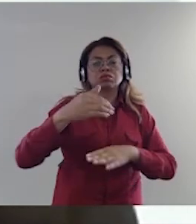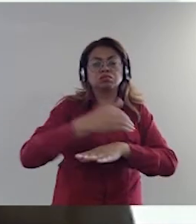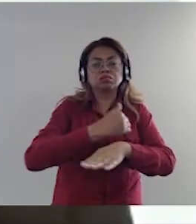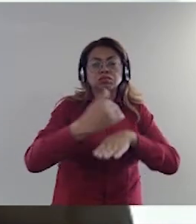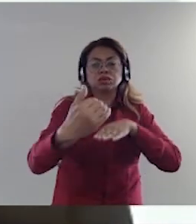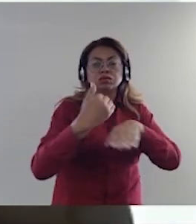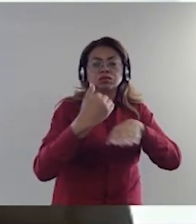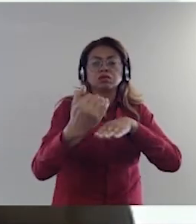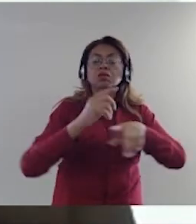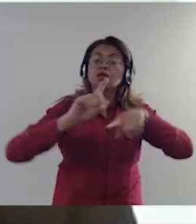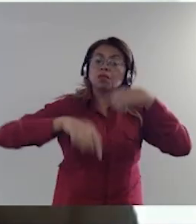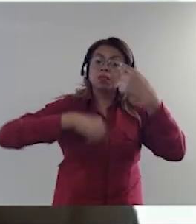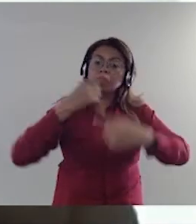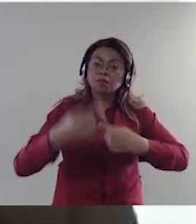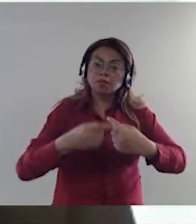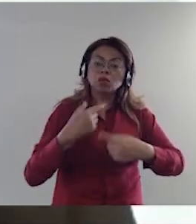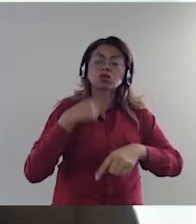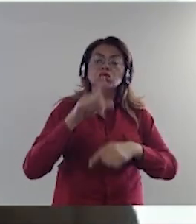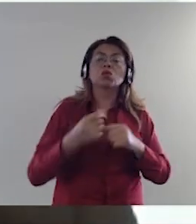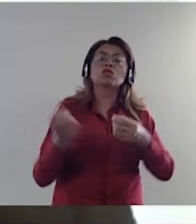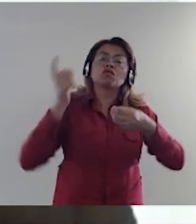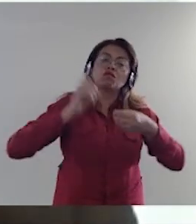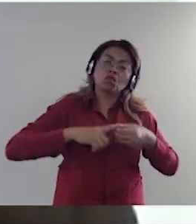imóvel no período posterior.